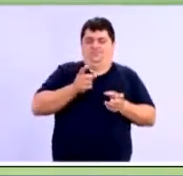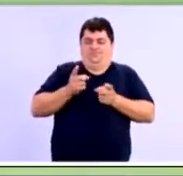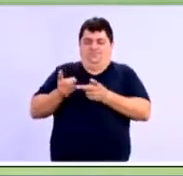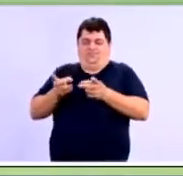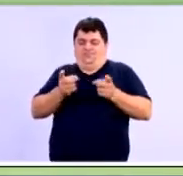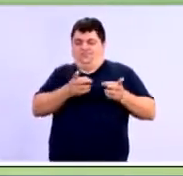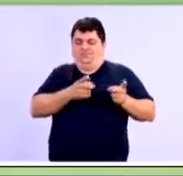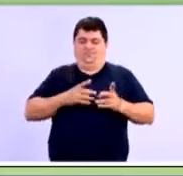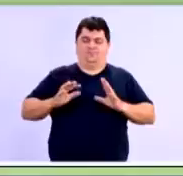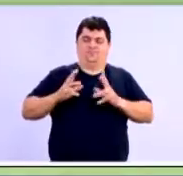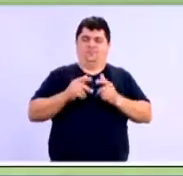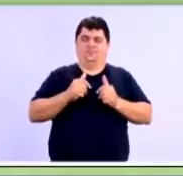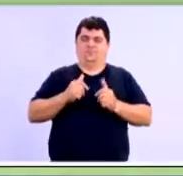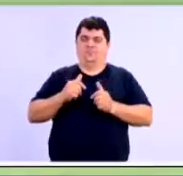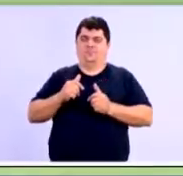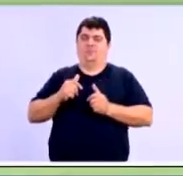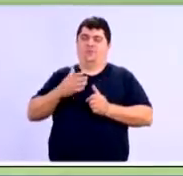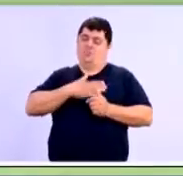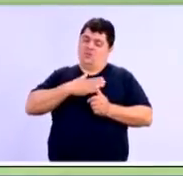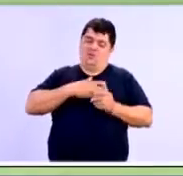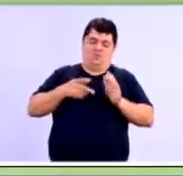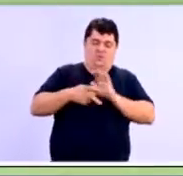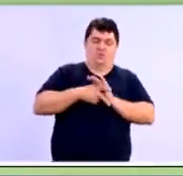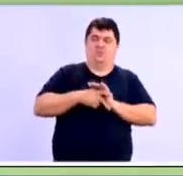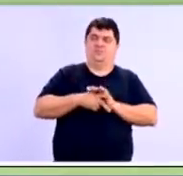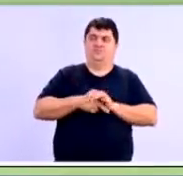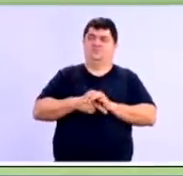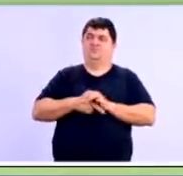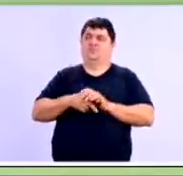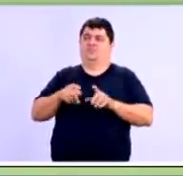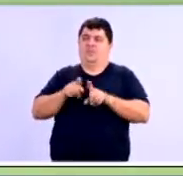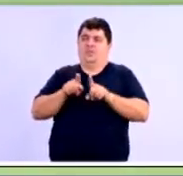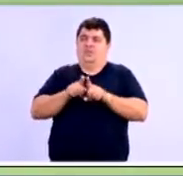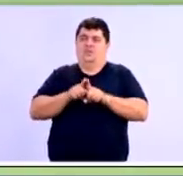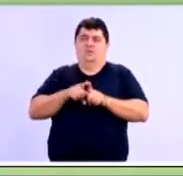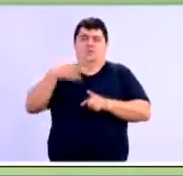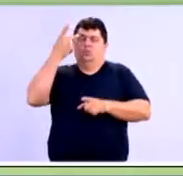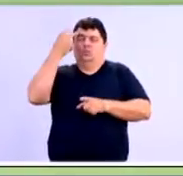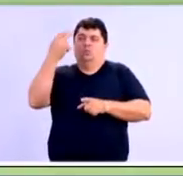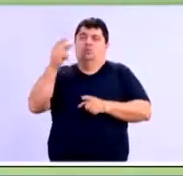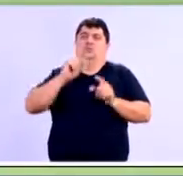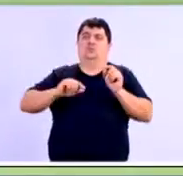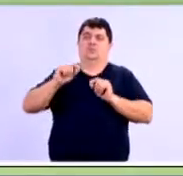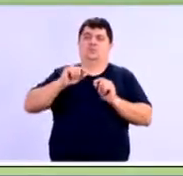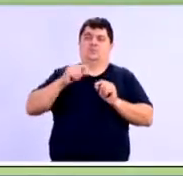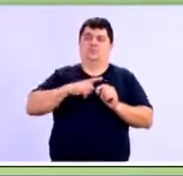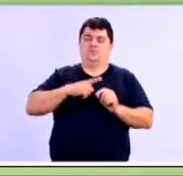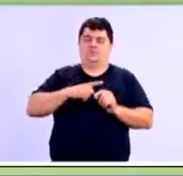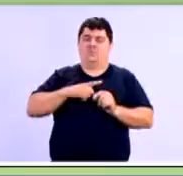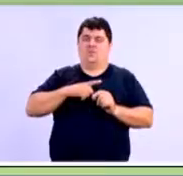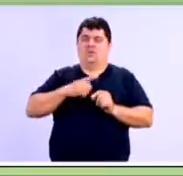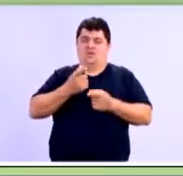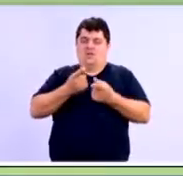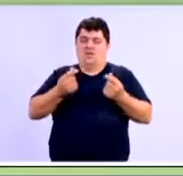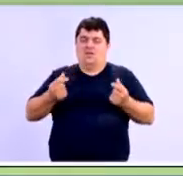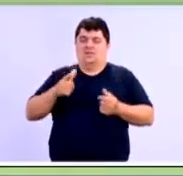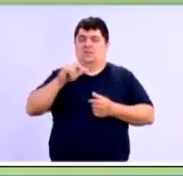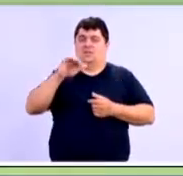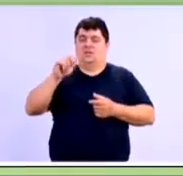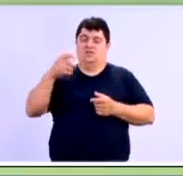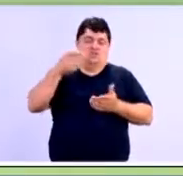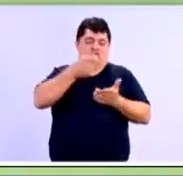vendas, ok? Não é a do bolo, né? São minhas vendas. Sendo utilizada normalmente a receita líquida